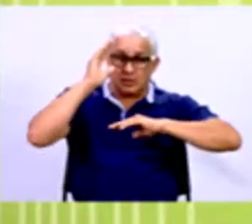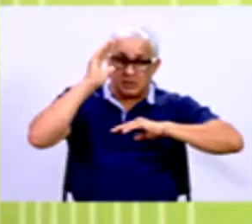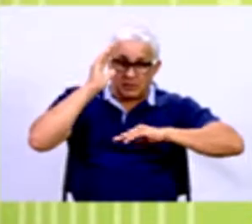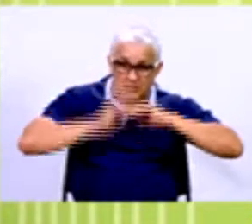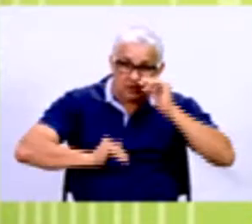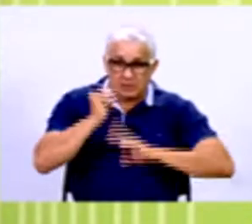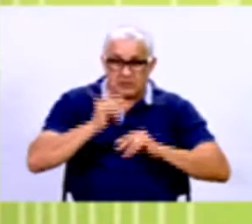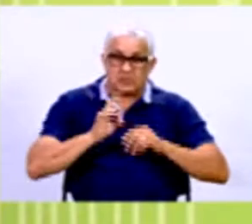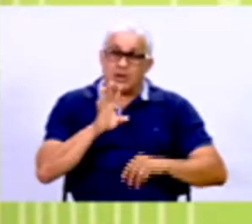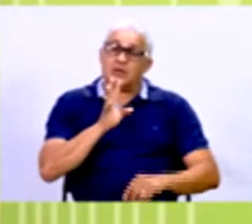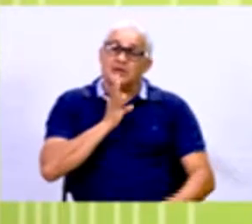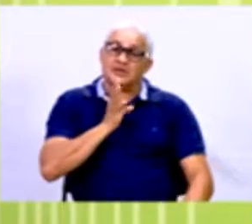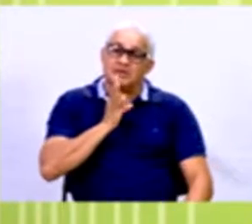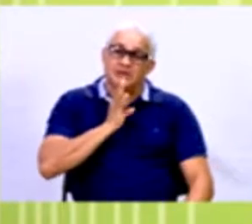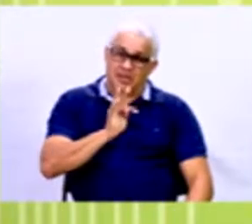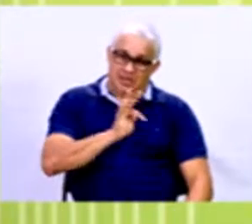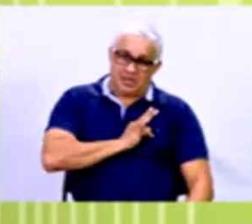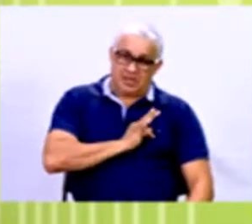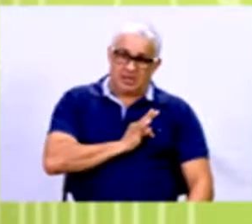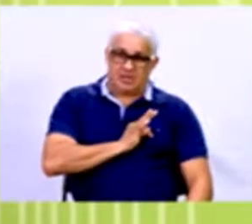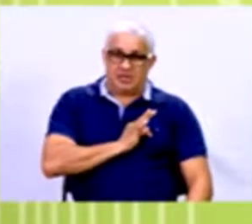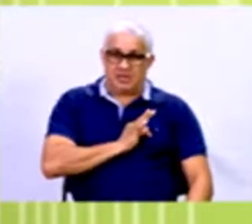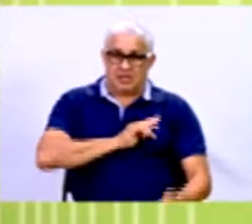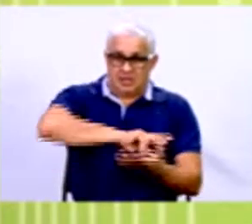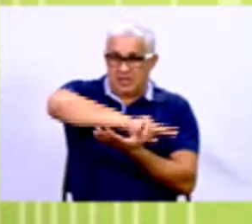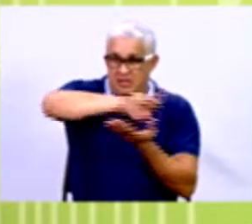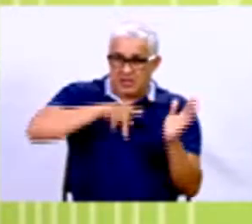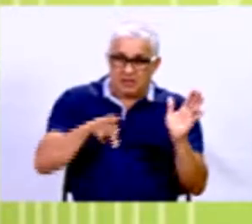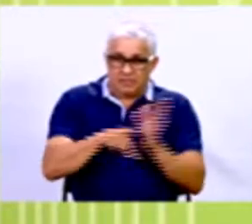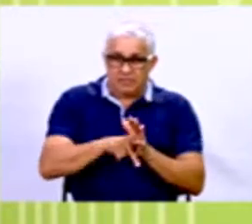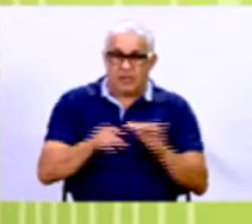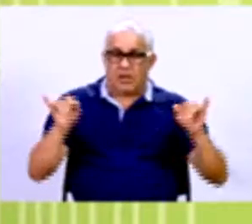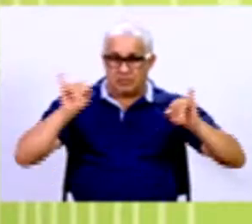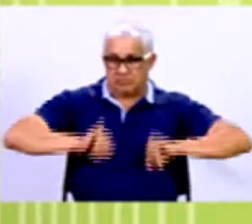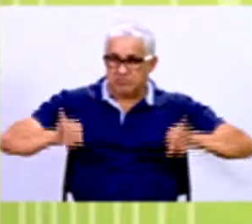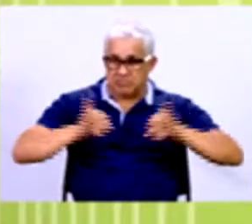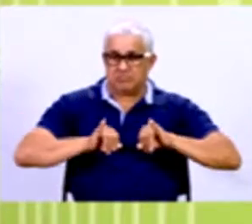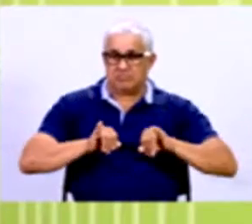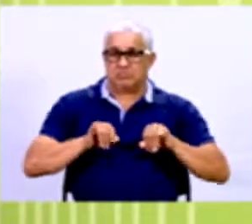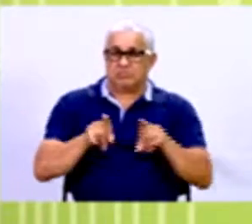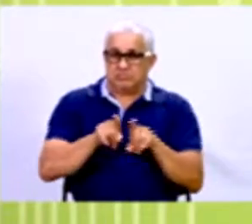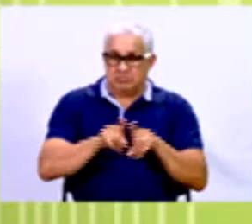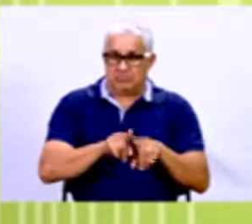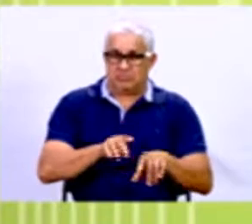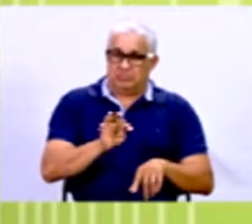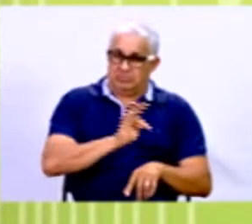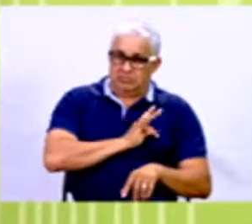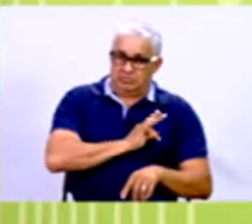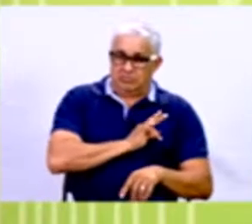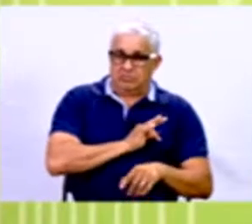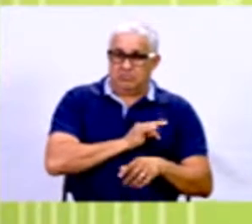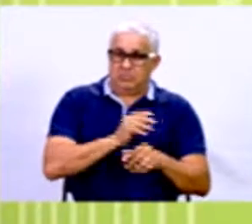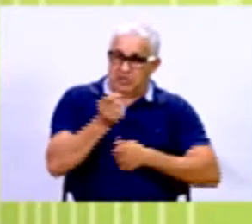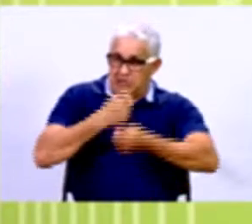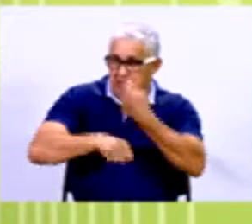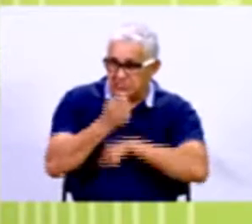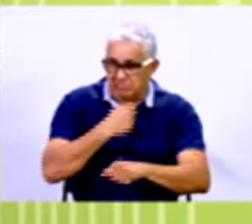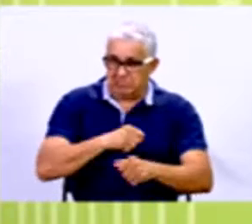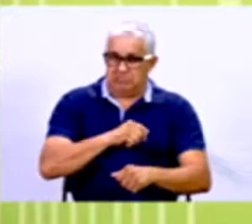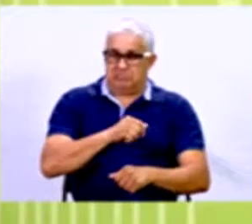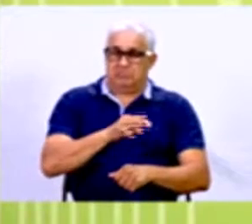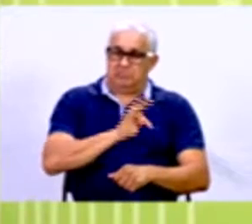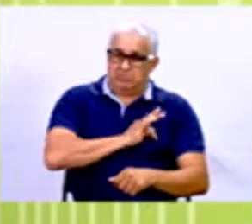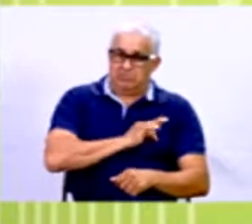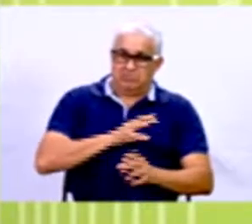conhecer, no caso, as técnicas, no caso de vocês, as técnicas de informática, ou técnicas de administração, ou técnicas de meio